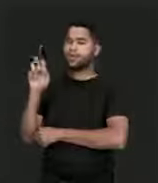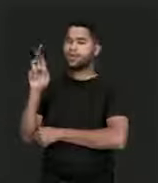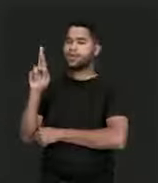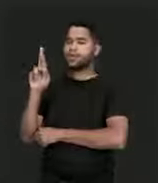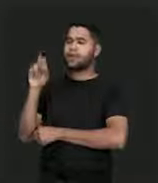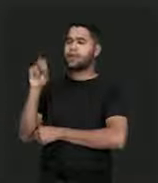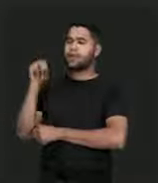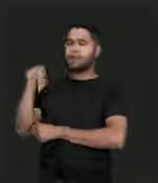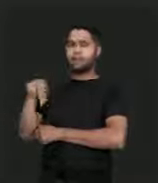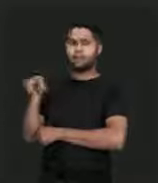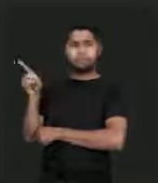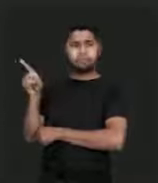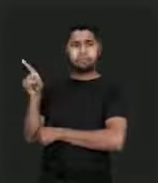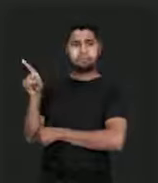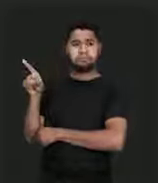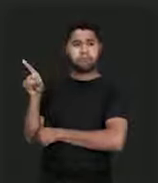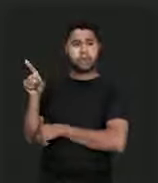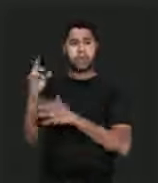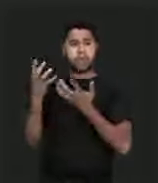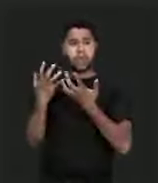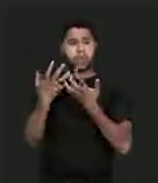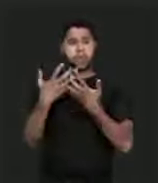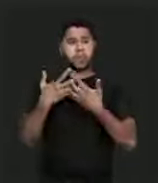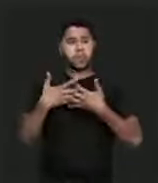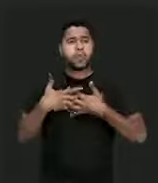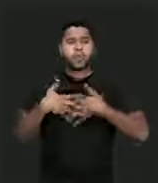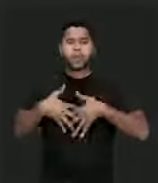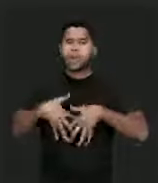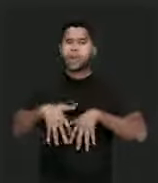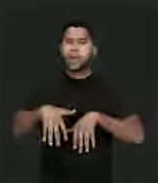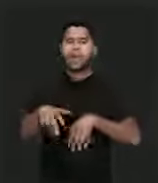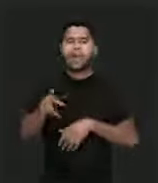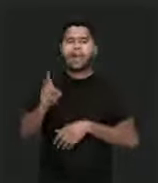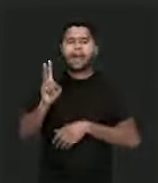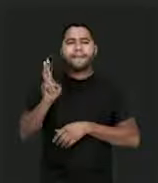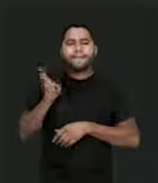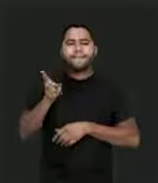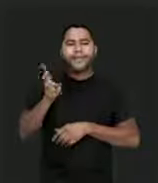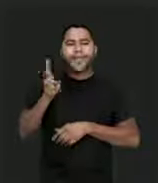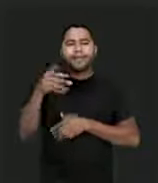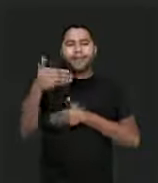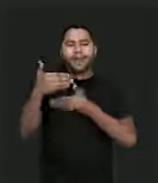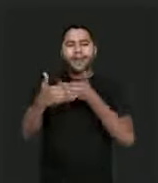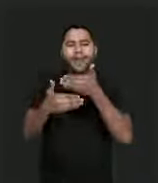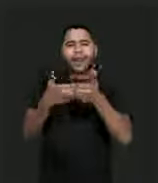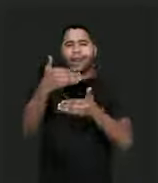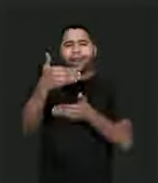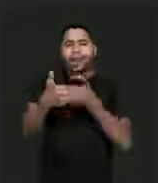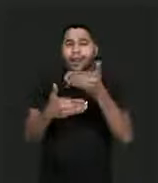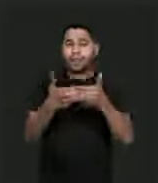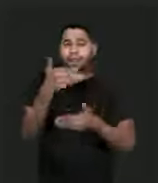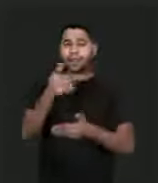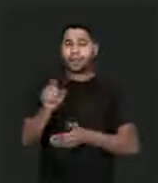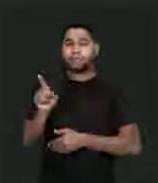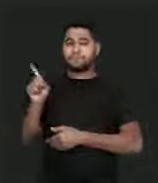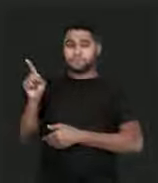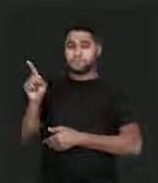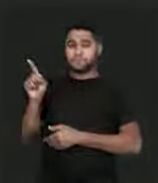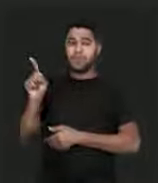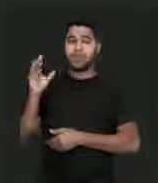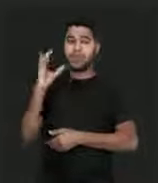que essa máquina funciona pelo mesmo processo. Retira calor de uma